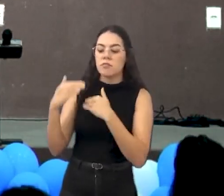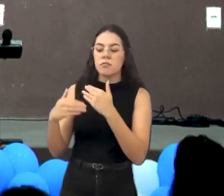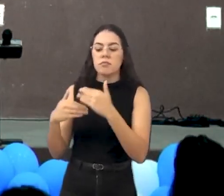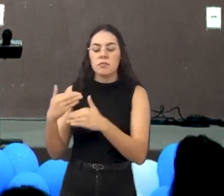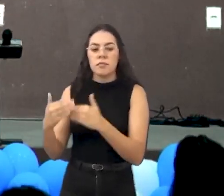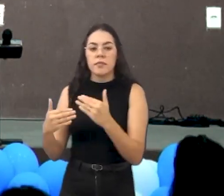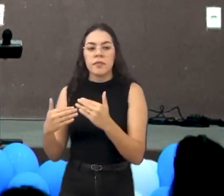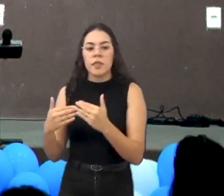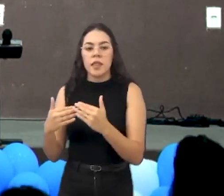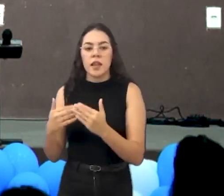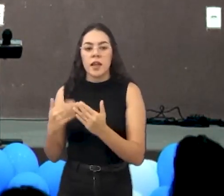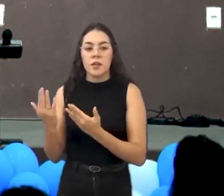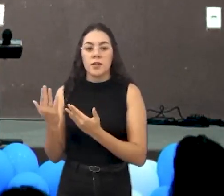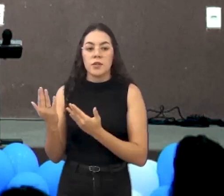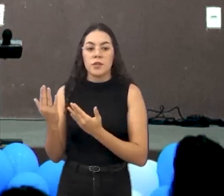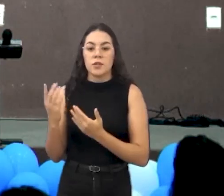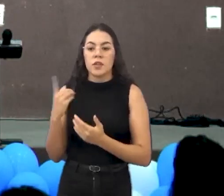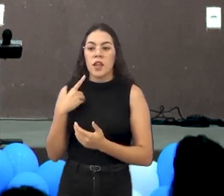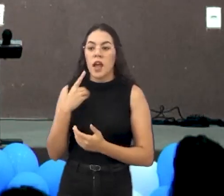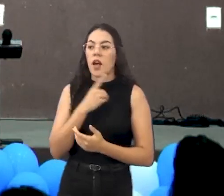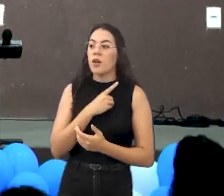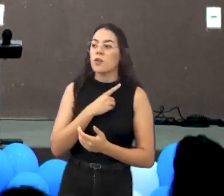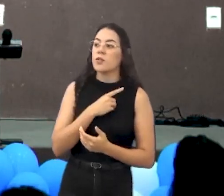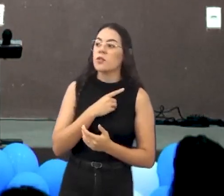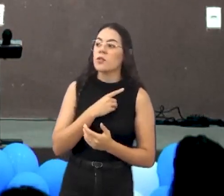Vendo coisa que eu disse, bora, não sei o que lá. Aí os diáconos, pastor,